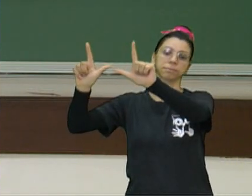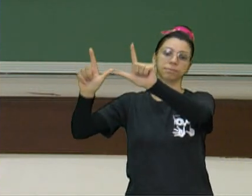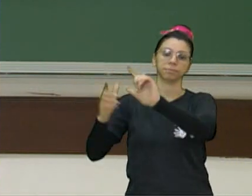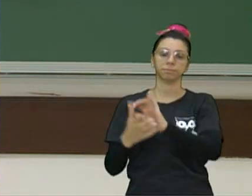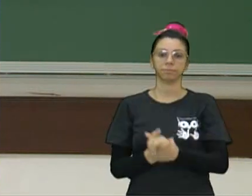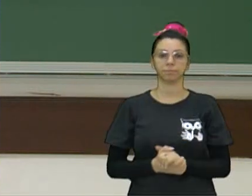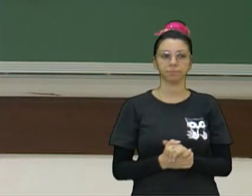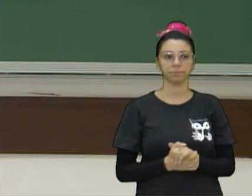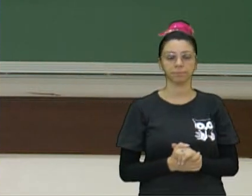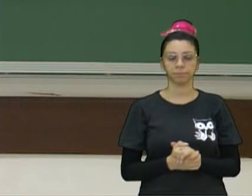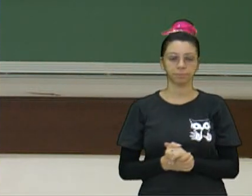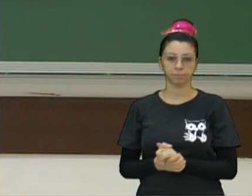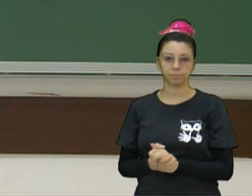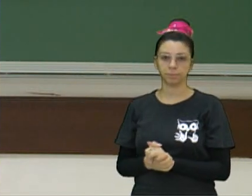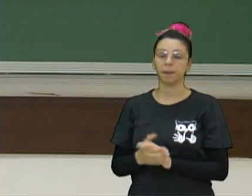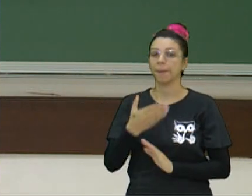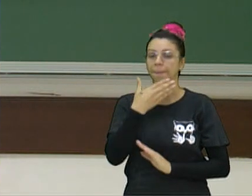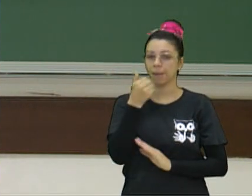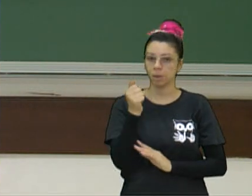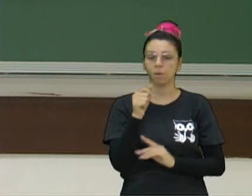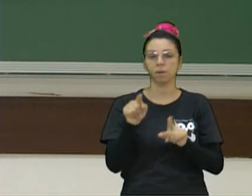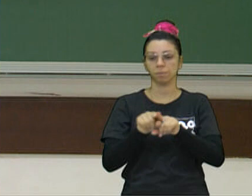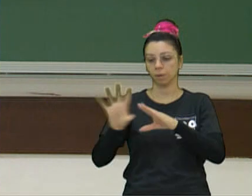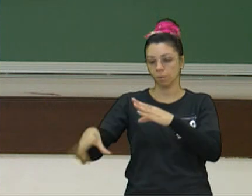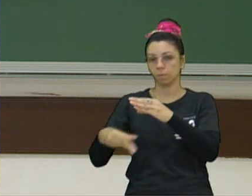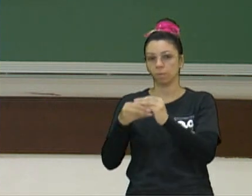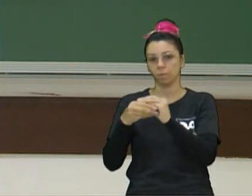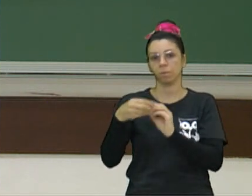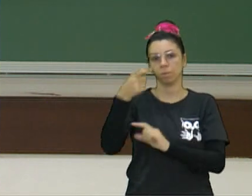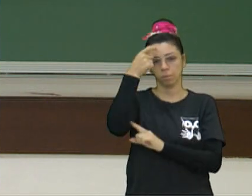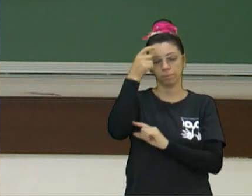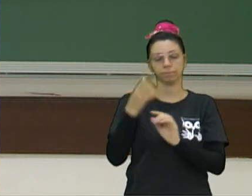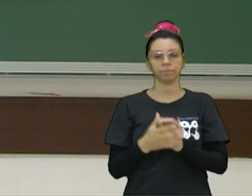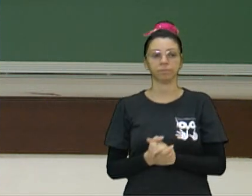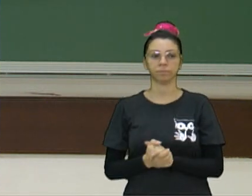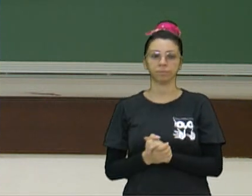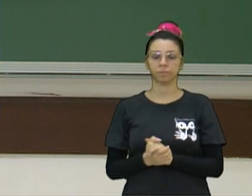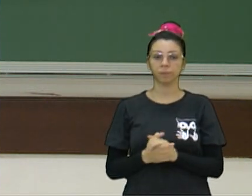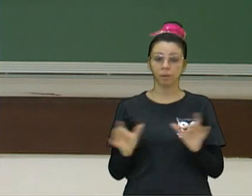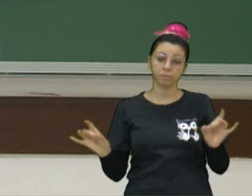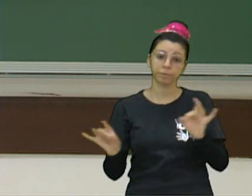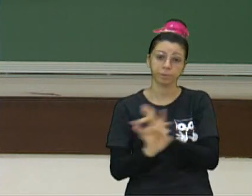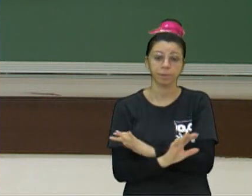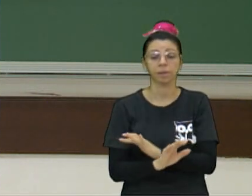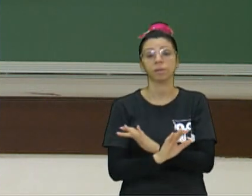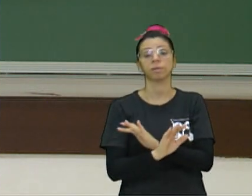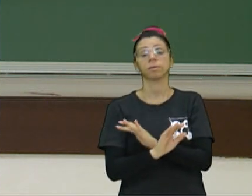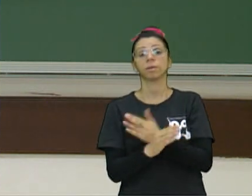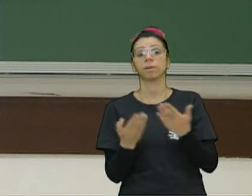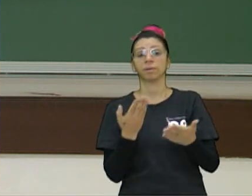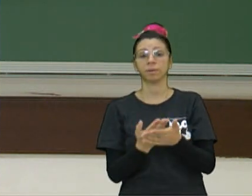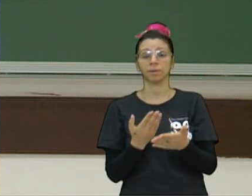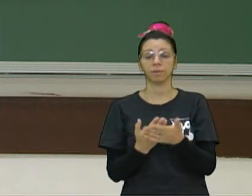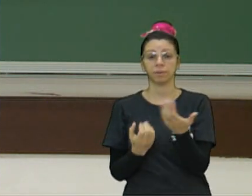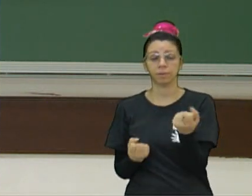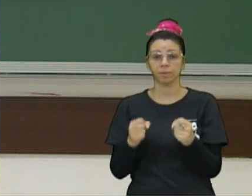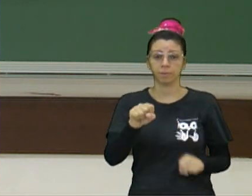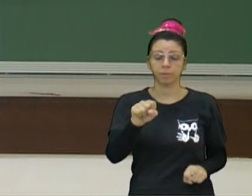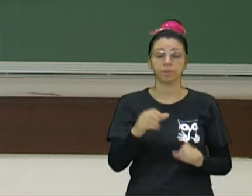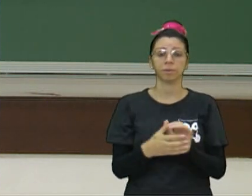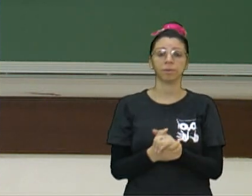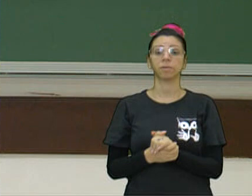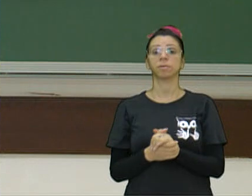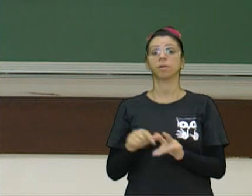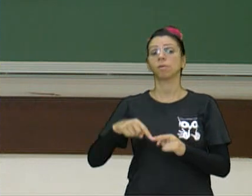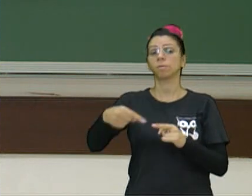esses vídeos. Facilita bastante e melhora bastante o conhecimento. E aqui fechamos então nossa primeira aula de Taekwondo. Na próxima aula nós vamos estar vendo como que